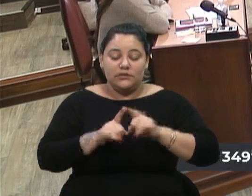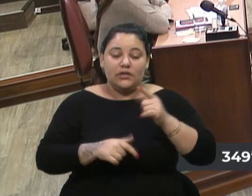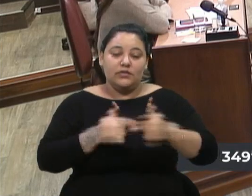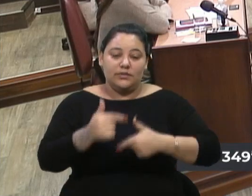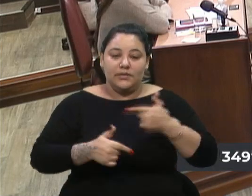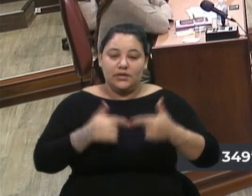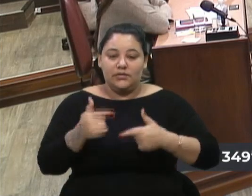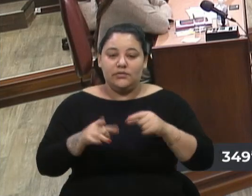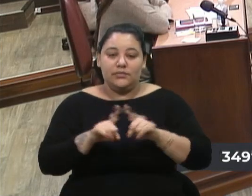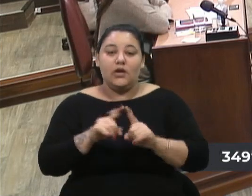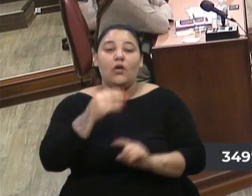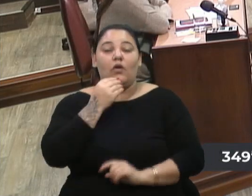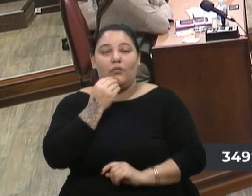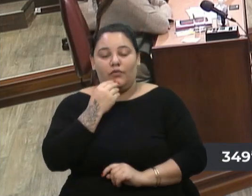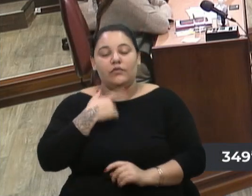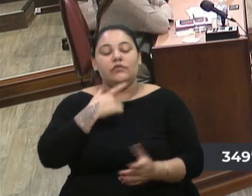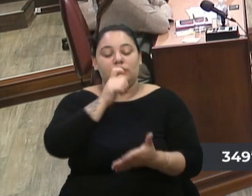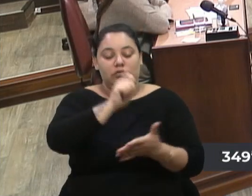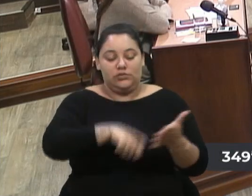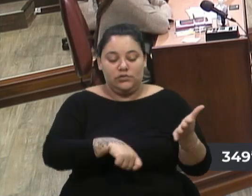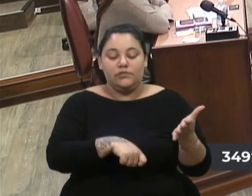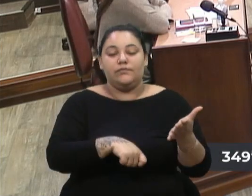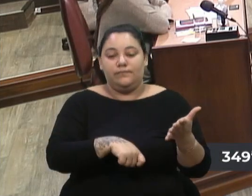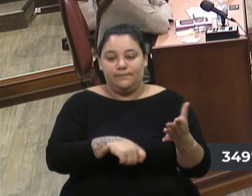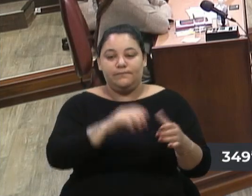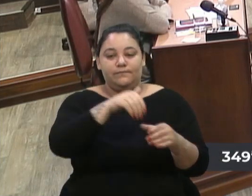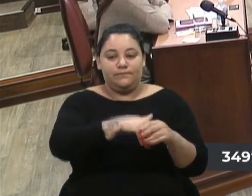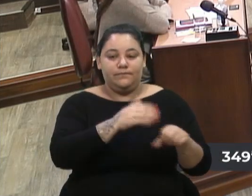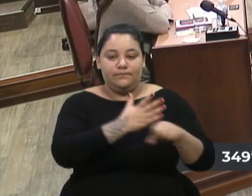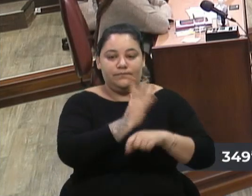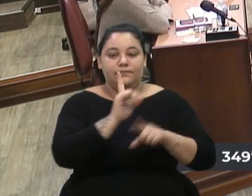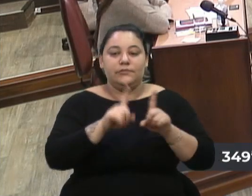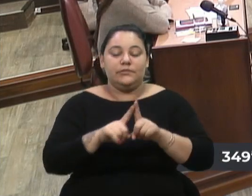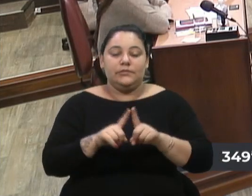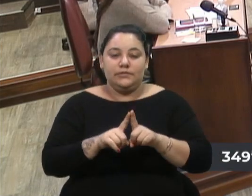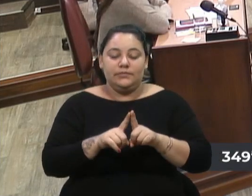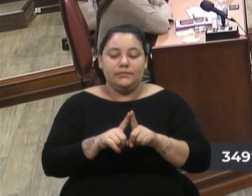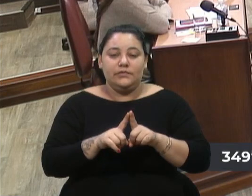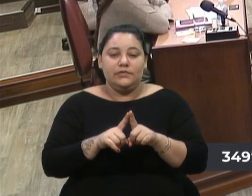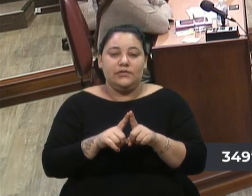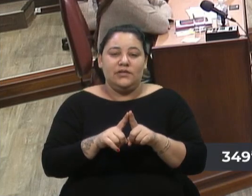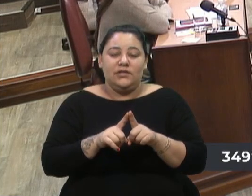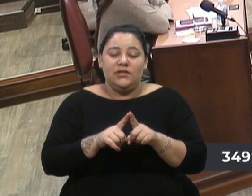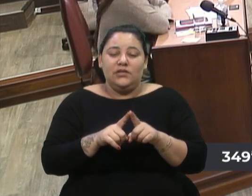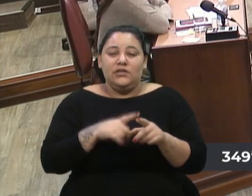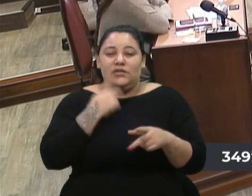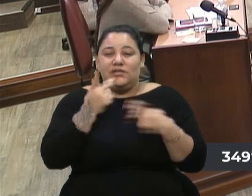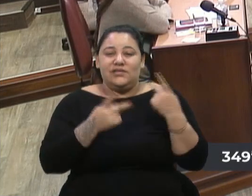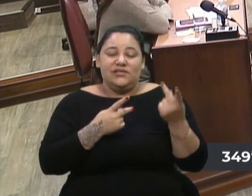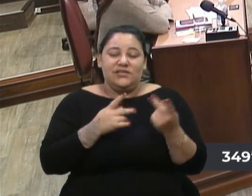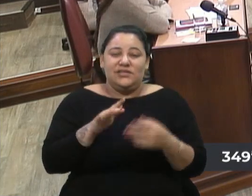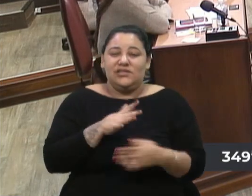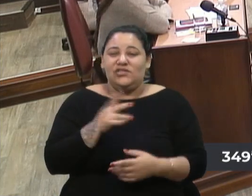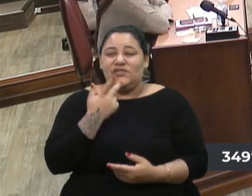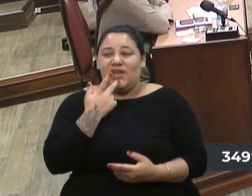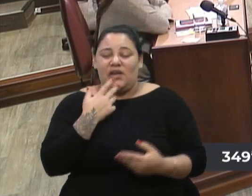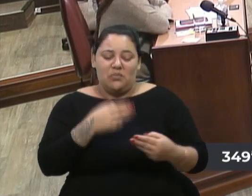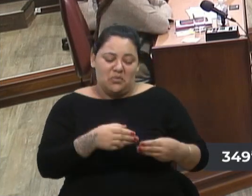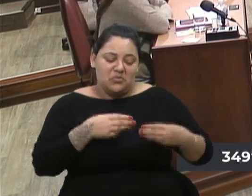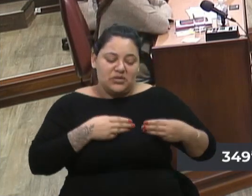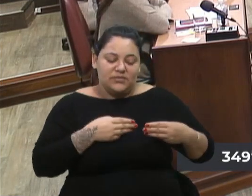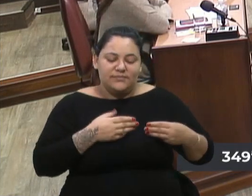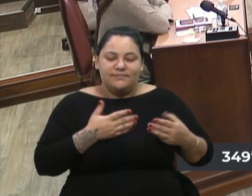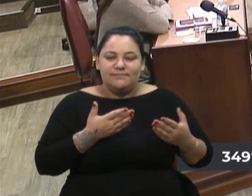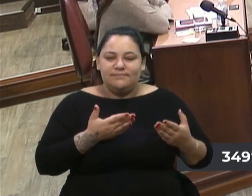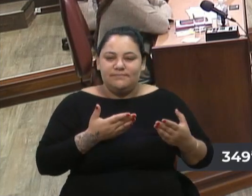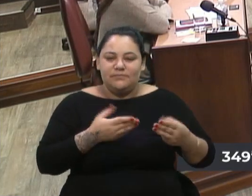por óbvio, assinaria e vou votar a favor. E dizer, às vezes a gente fala, é uma moção, mas o